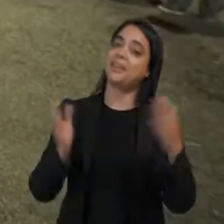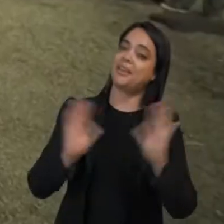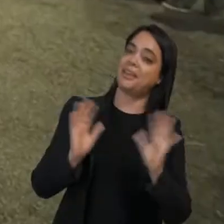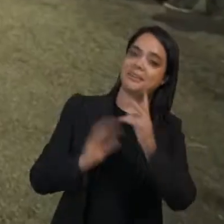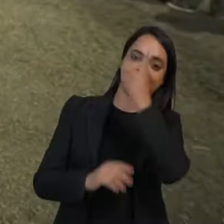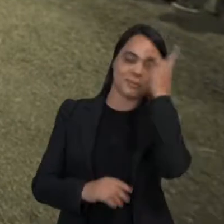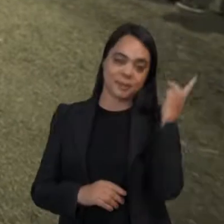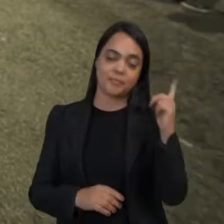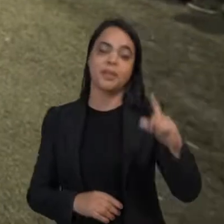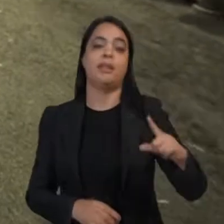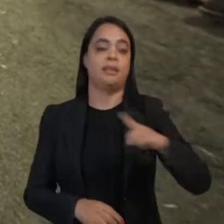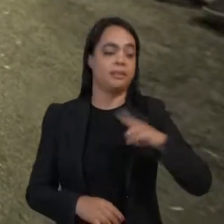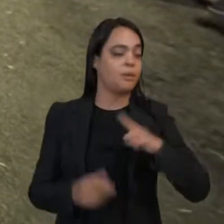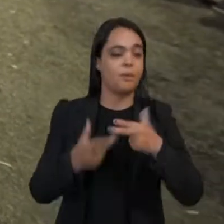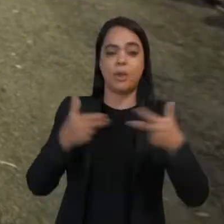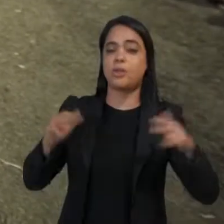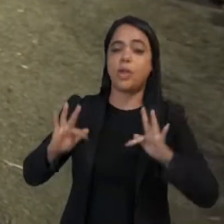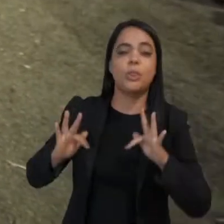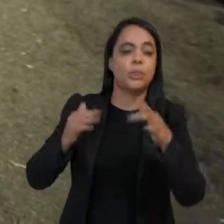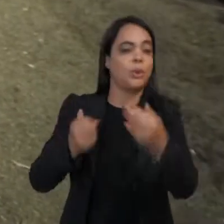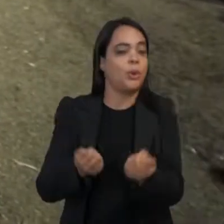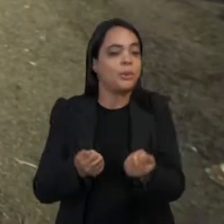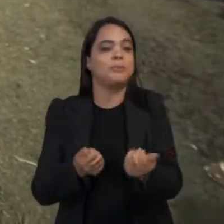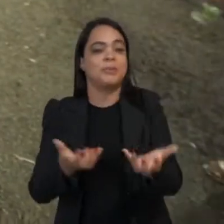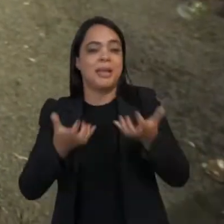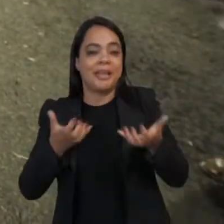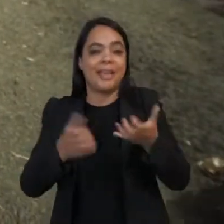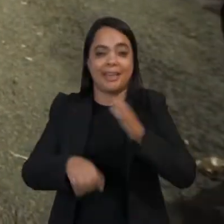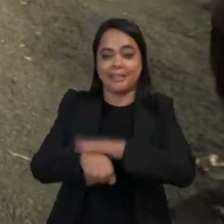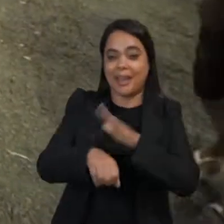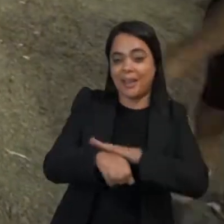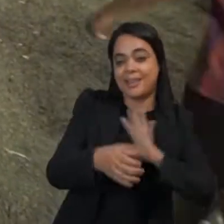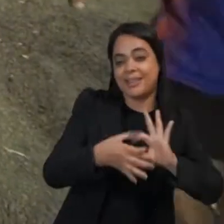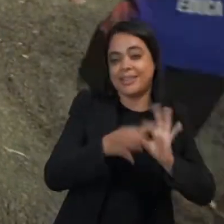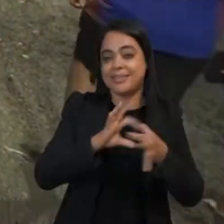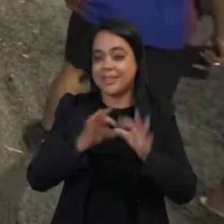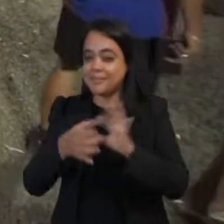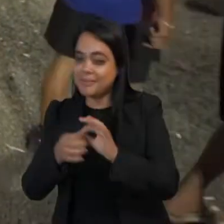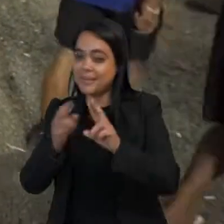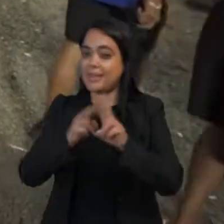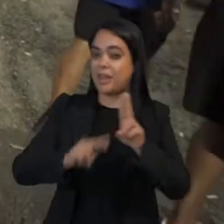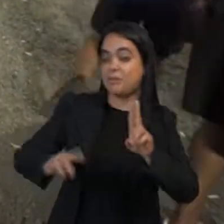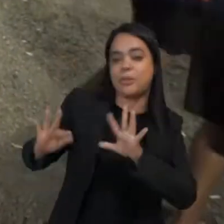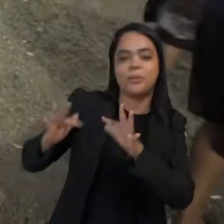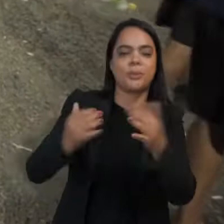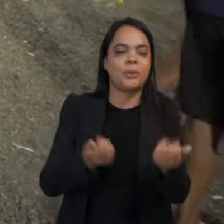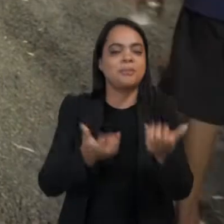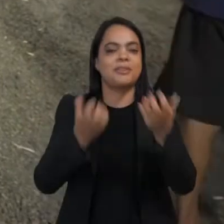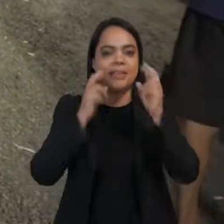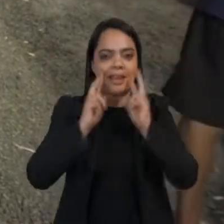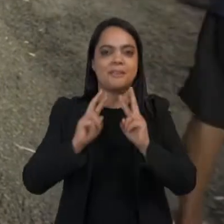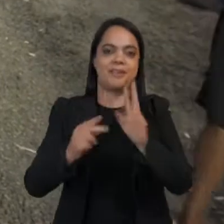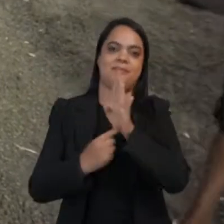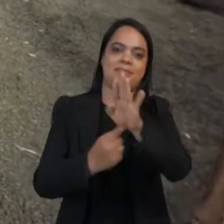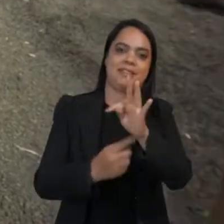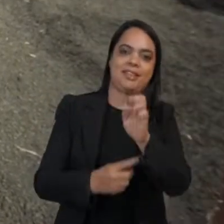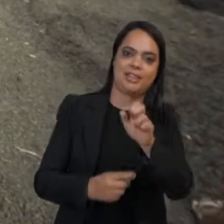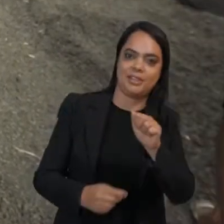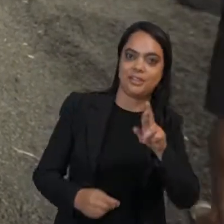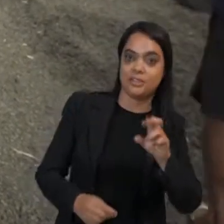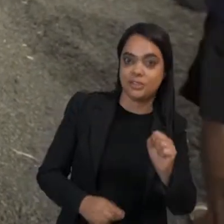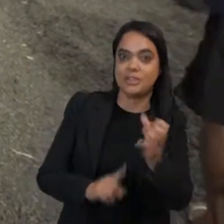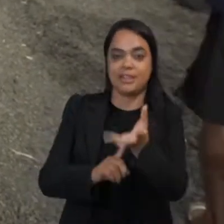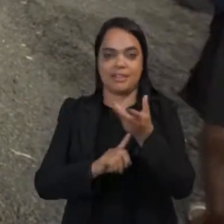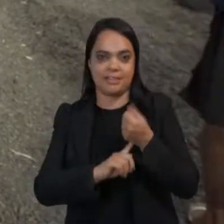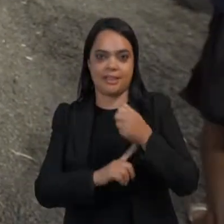E aí, pessoal, se tem uma coisa que todo mundo espera quando chega a época das Olimpíadas da UFO, é a apresentação das Cheers das